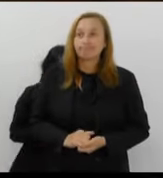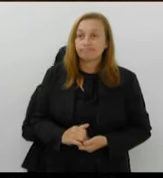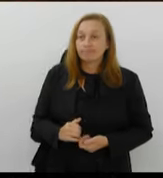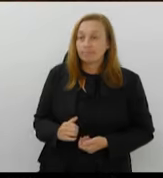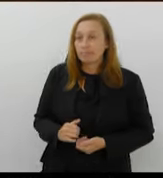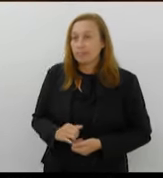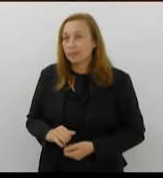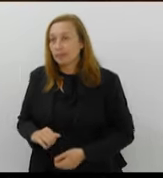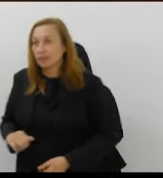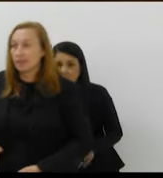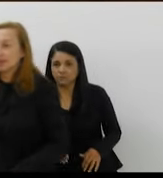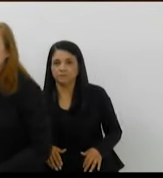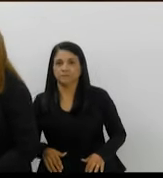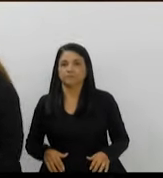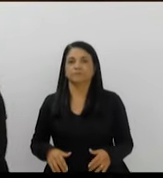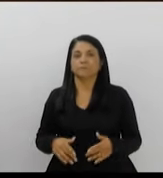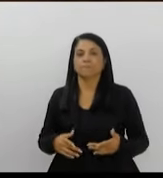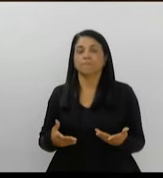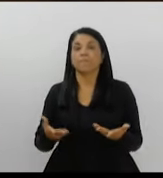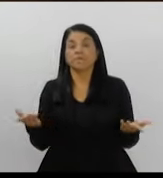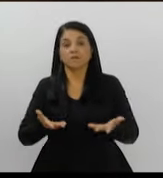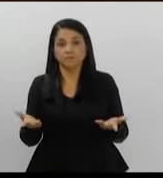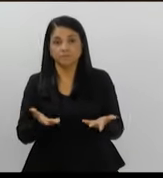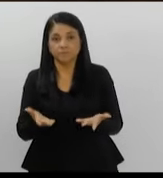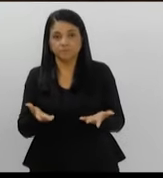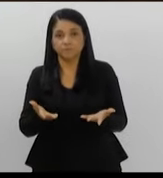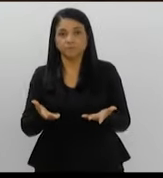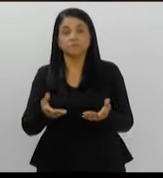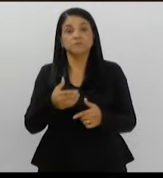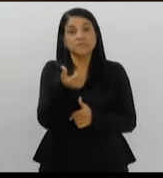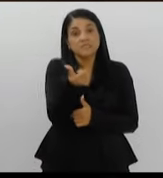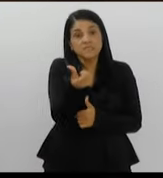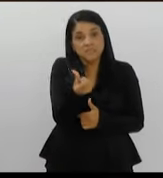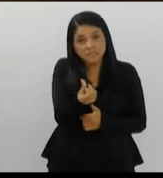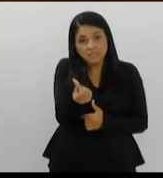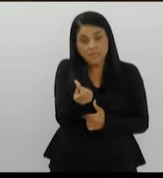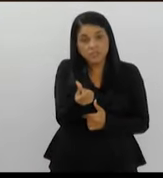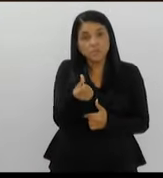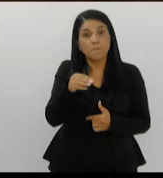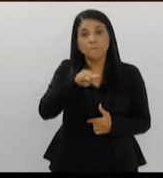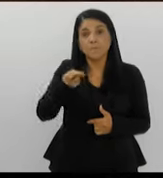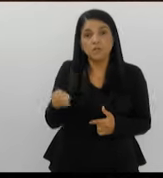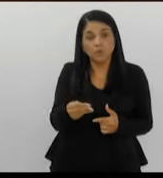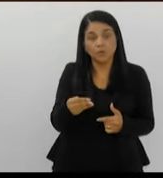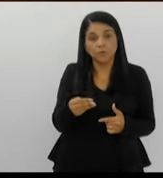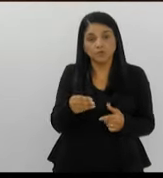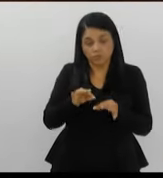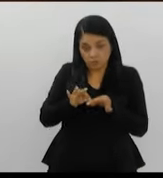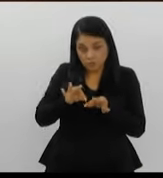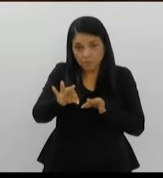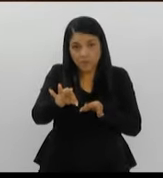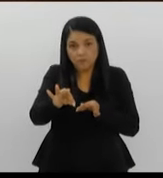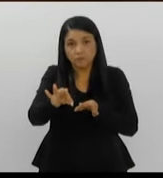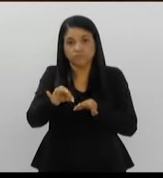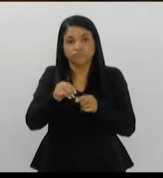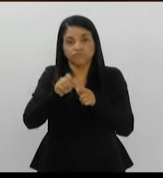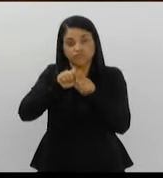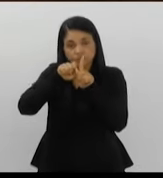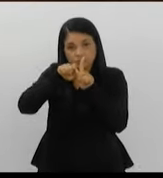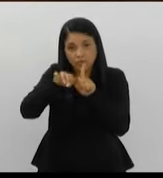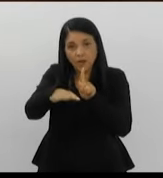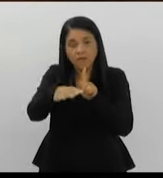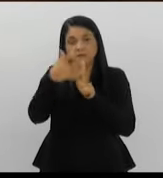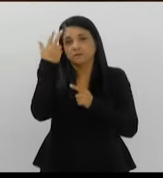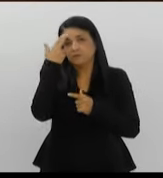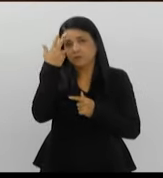Equinor, passaremos a ter mais 16 milhões de metros cúbicos de gás natural por dia,